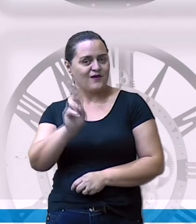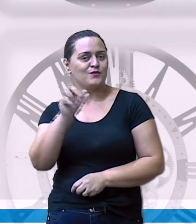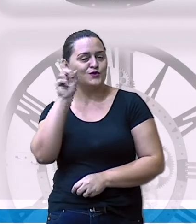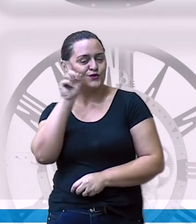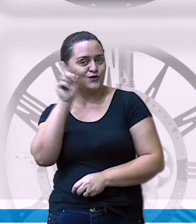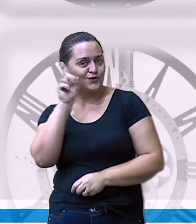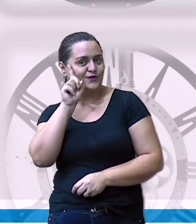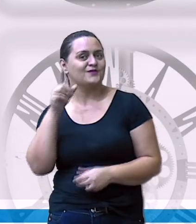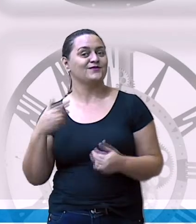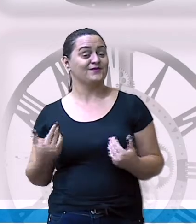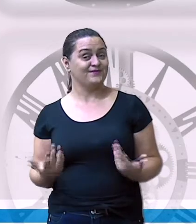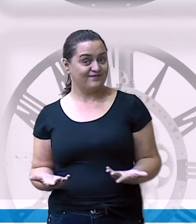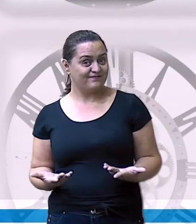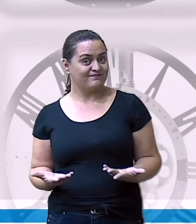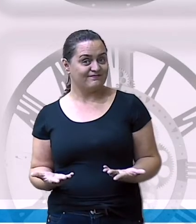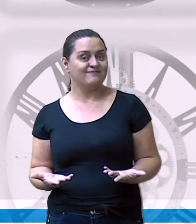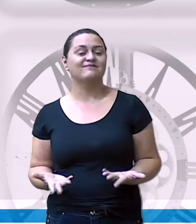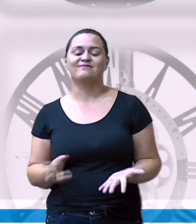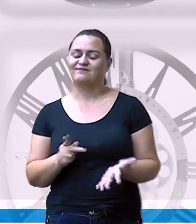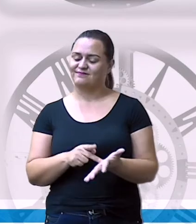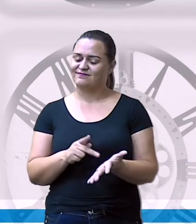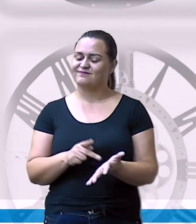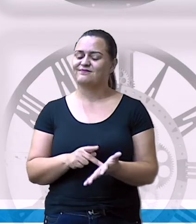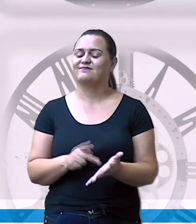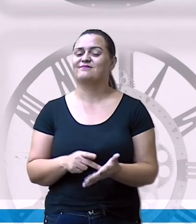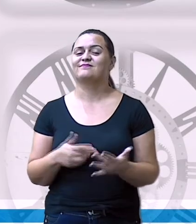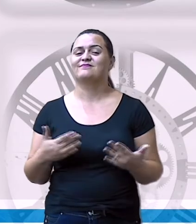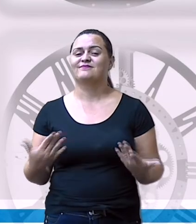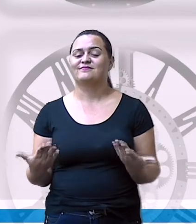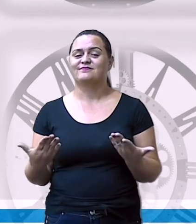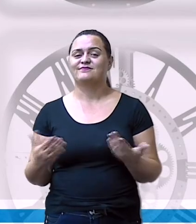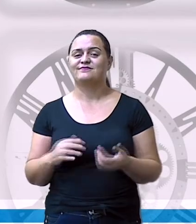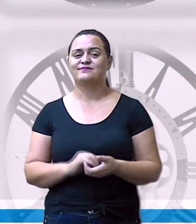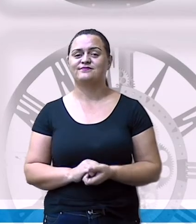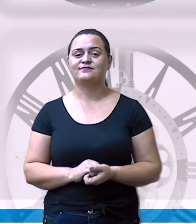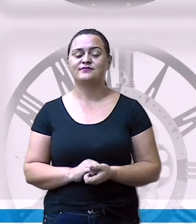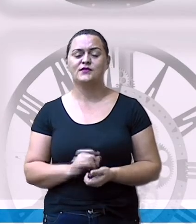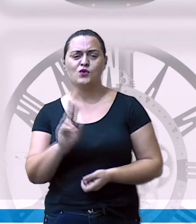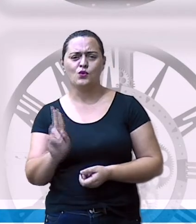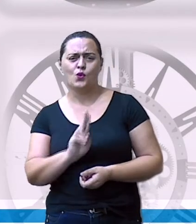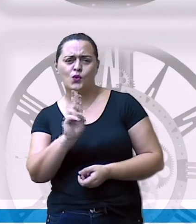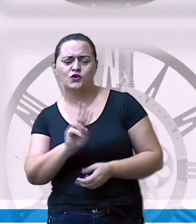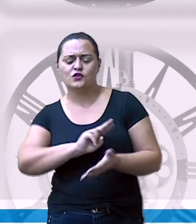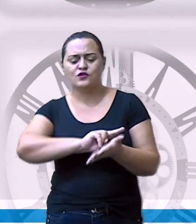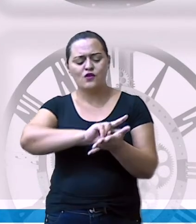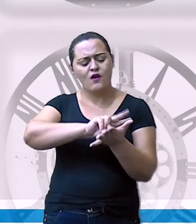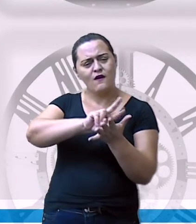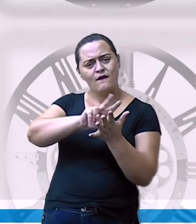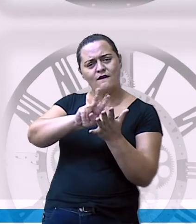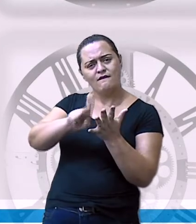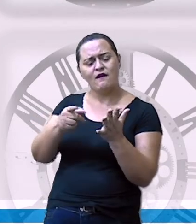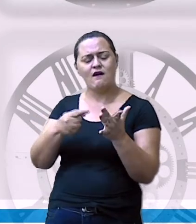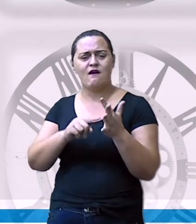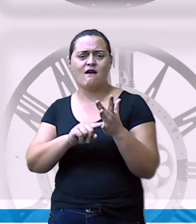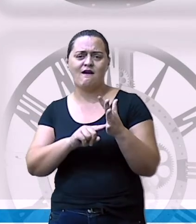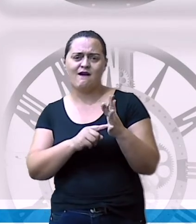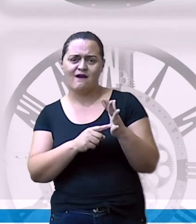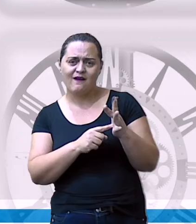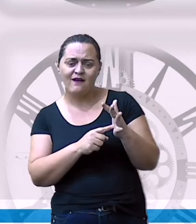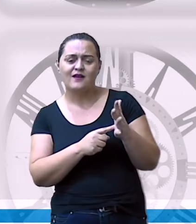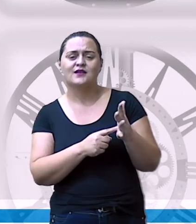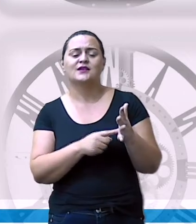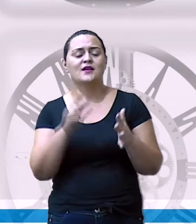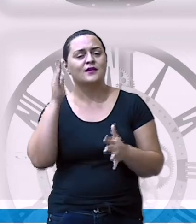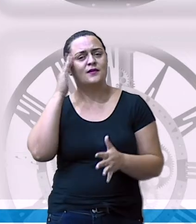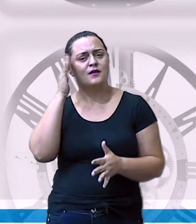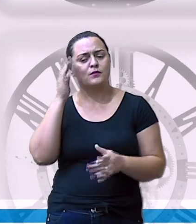nós aprendemos hoje em nossa aula. E além de fazer uso das ferramentas de maneira correta, saber